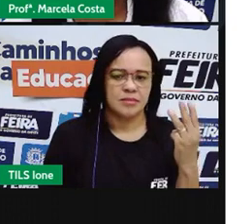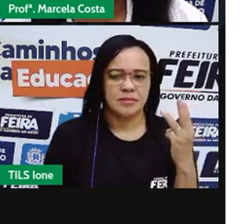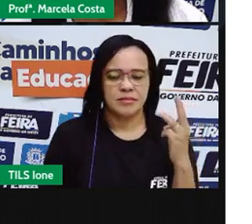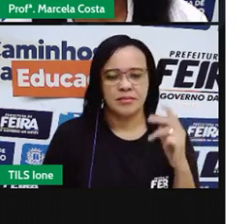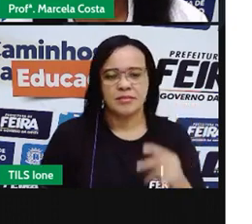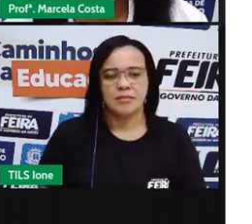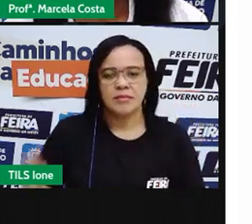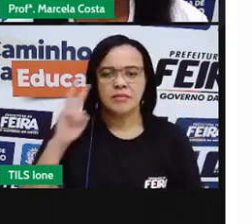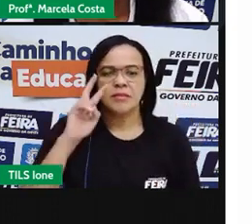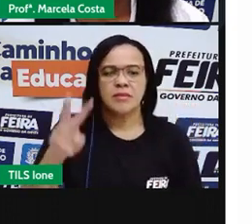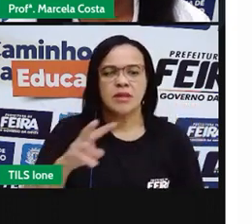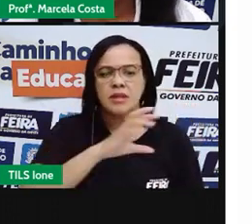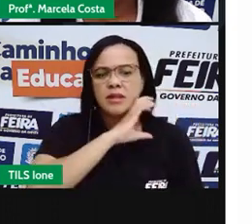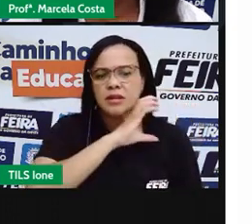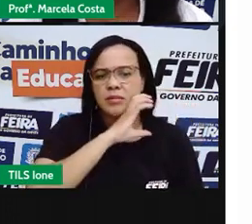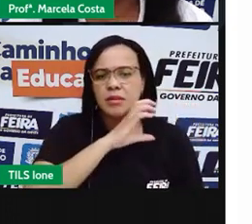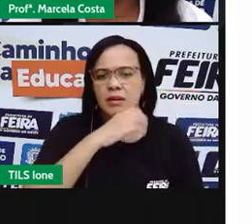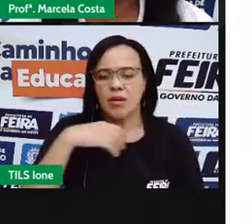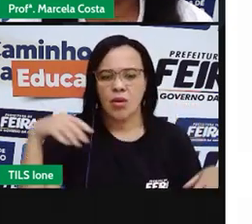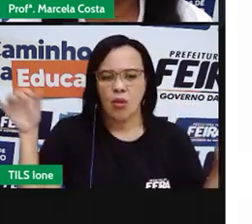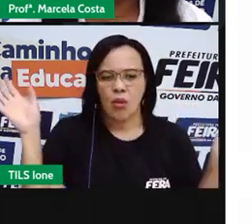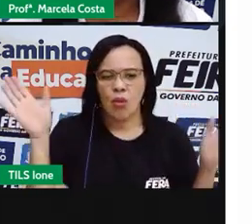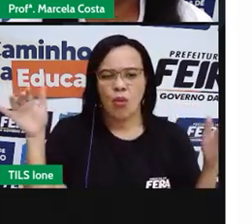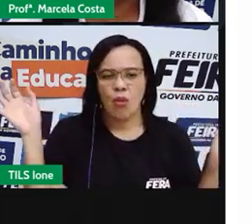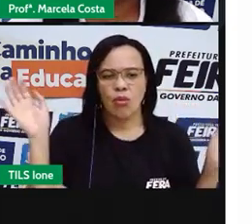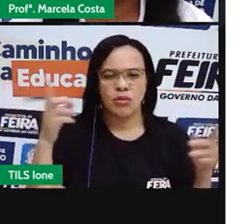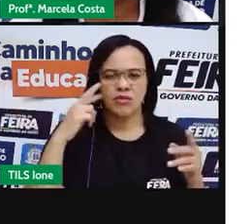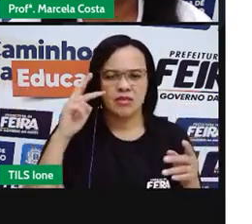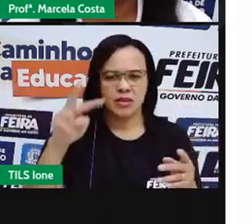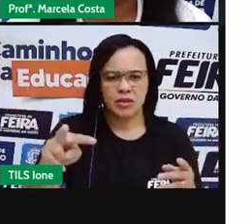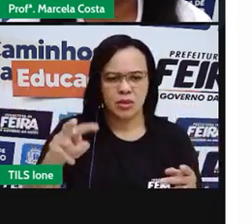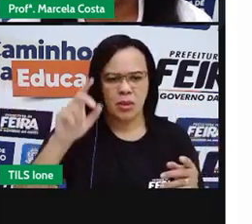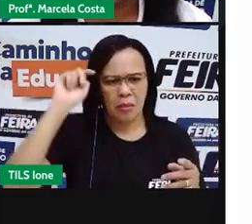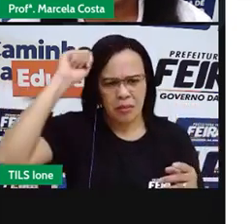Olha o nome desse outro animal, urubu.